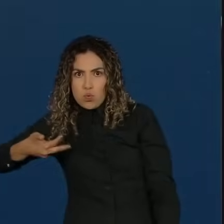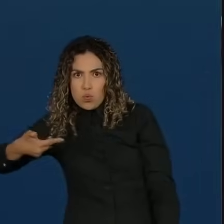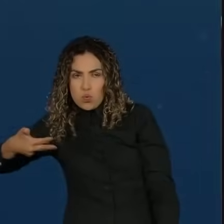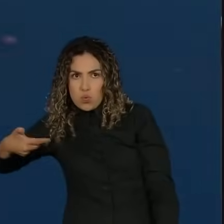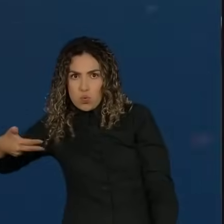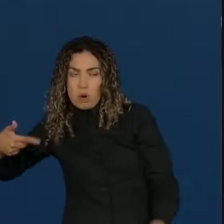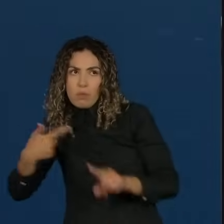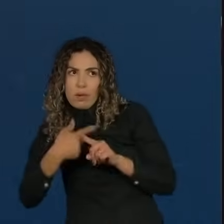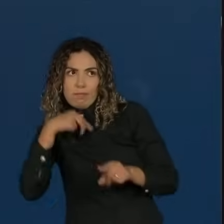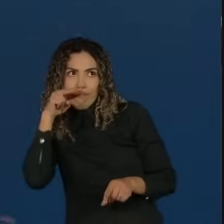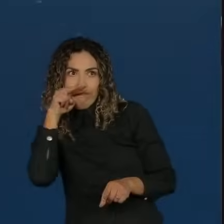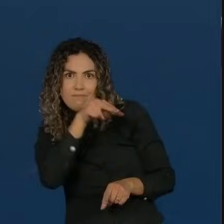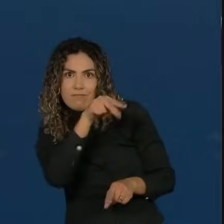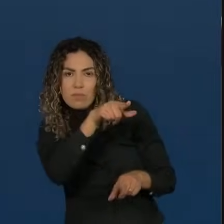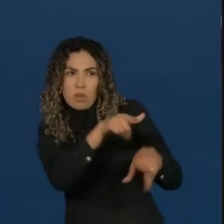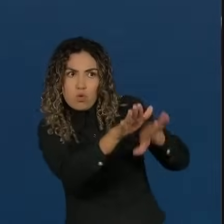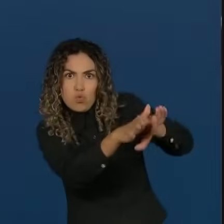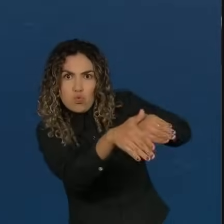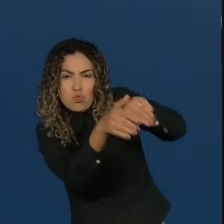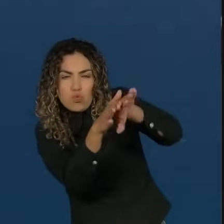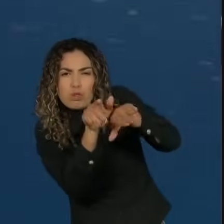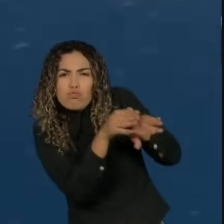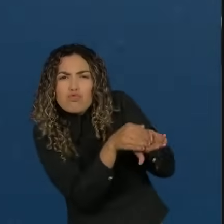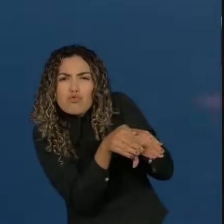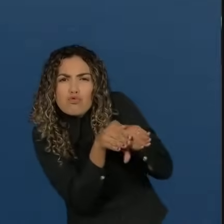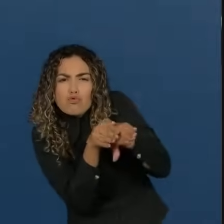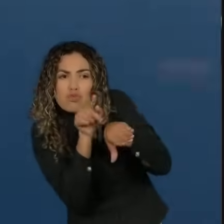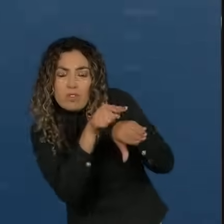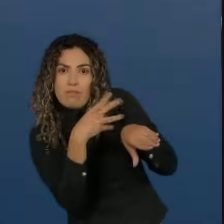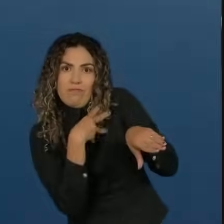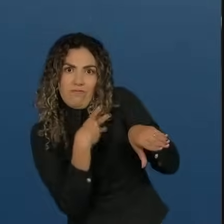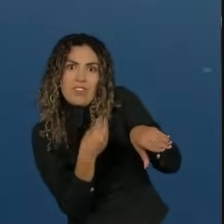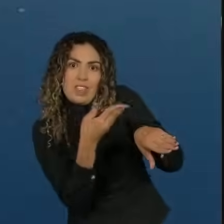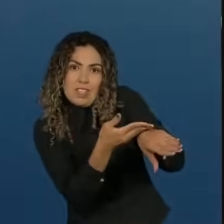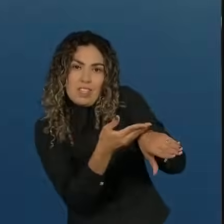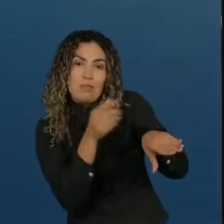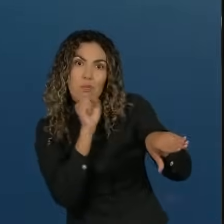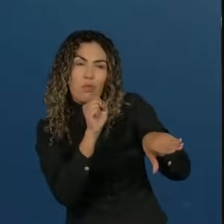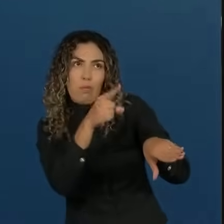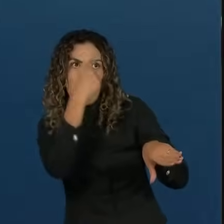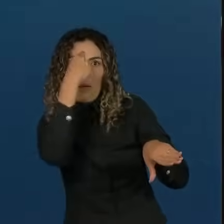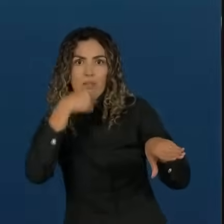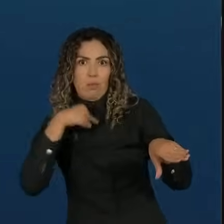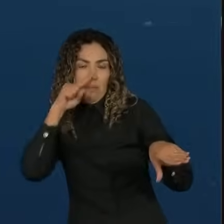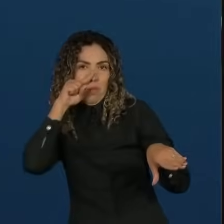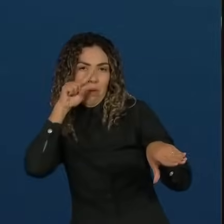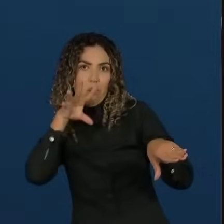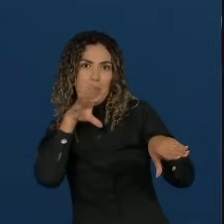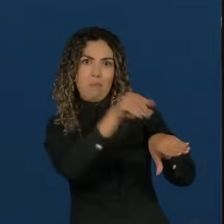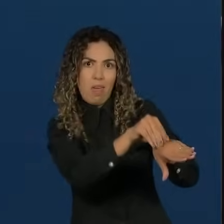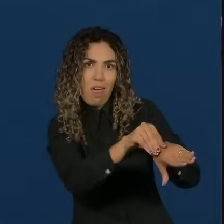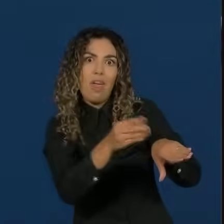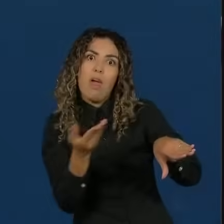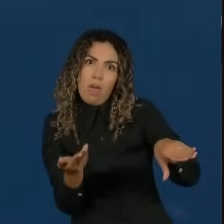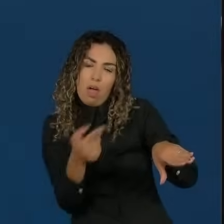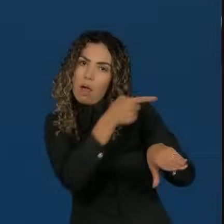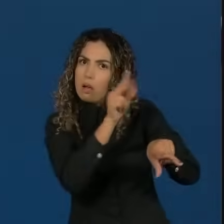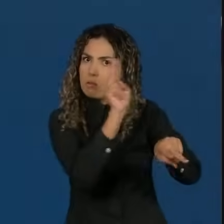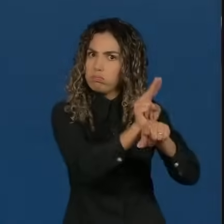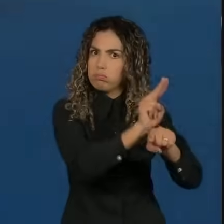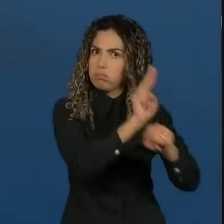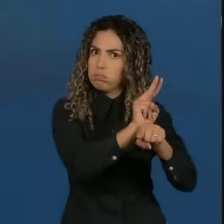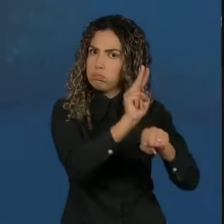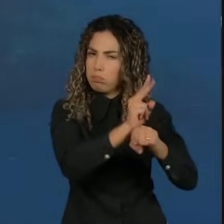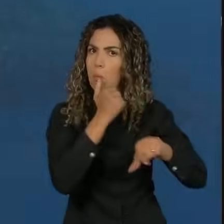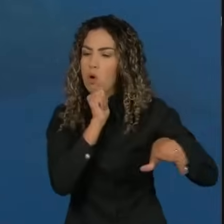tá curiosa ou se ela tá gostando da minha presença ou não. Ela tá com o filhote e ele é vulnerável, né? E ela protege o seu filhote.